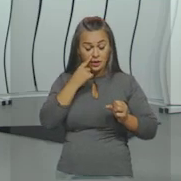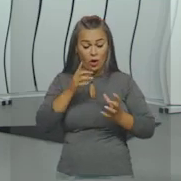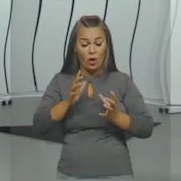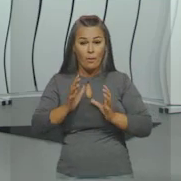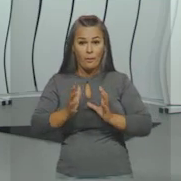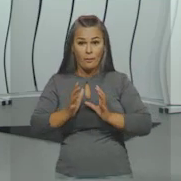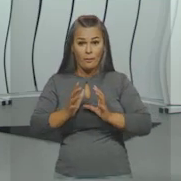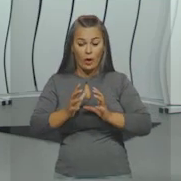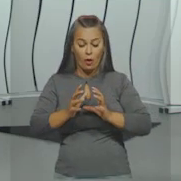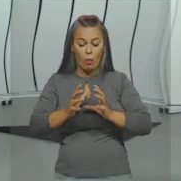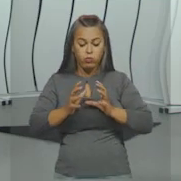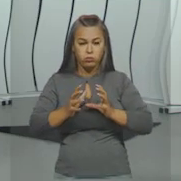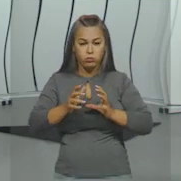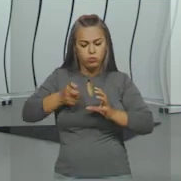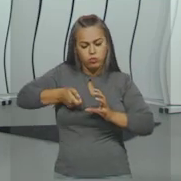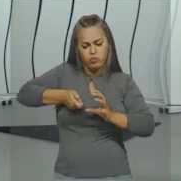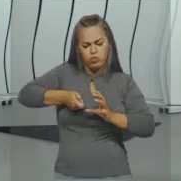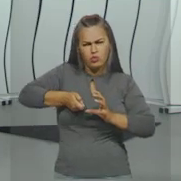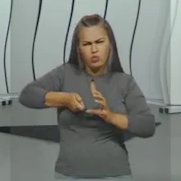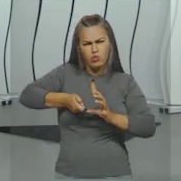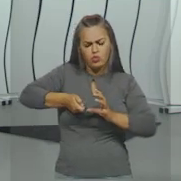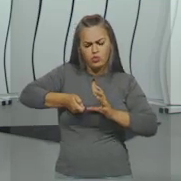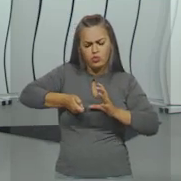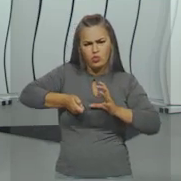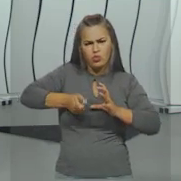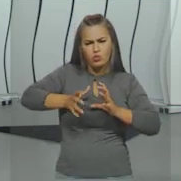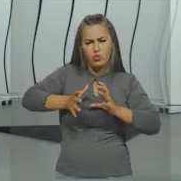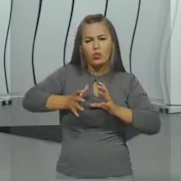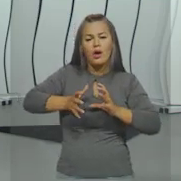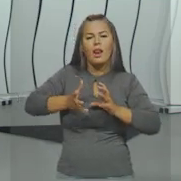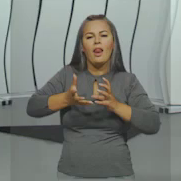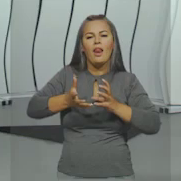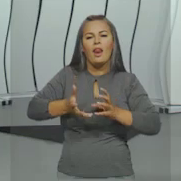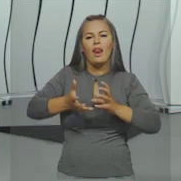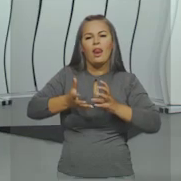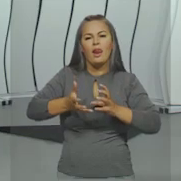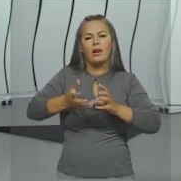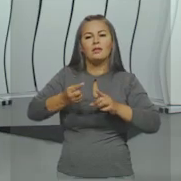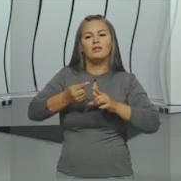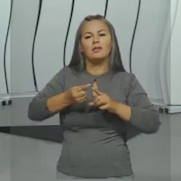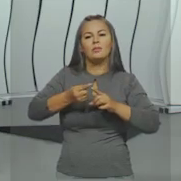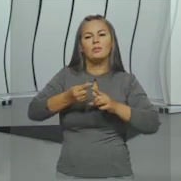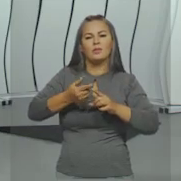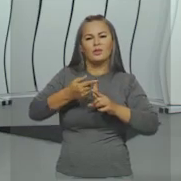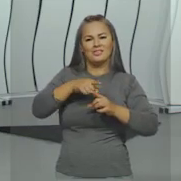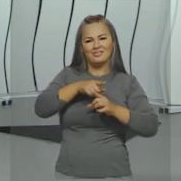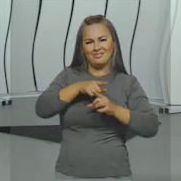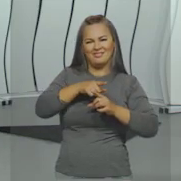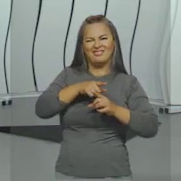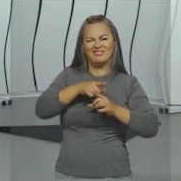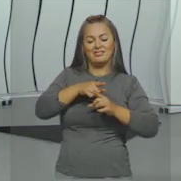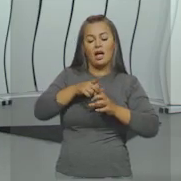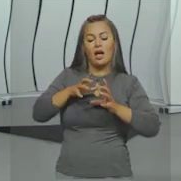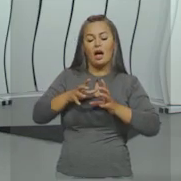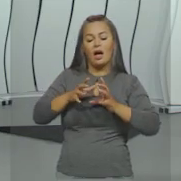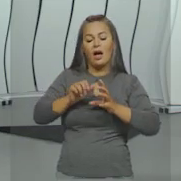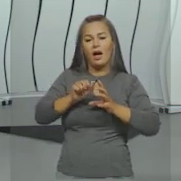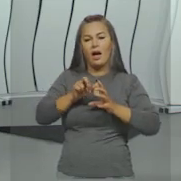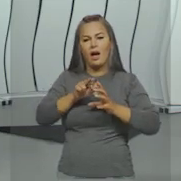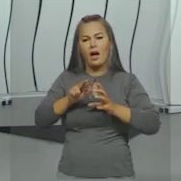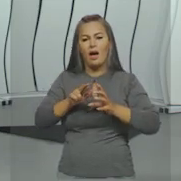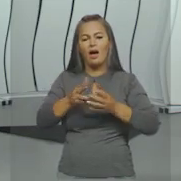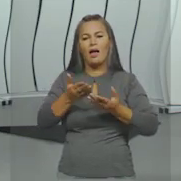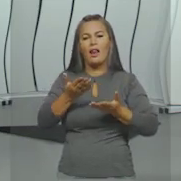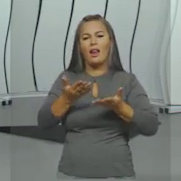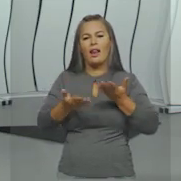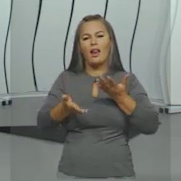corpo em todas as direções e faz pressão em qualquer objeto que está sobre a Terra. E essa pressão atmosférica também